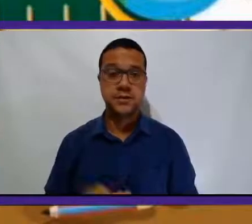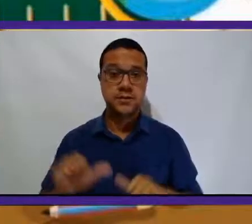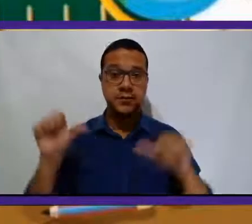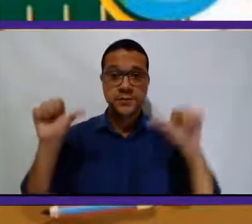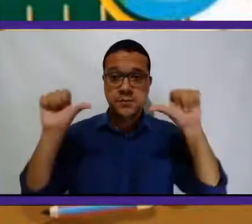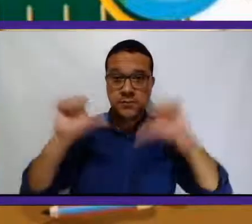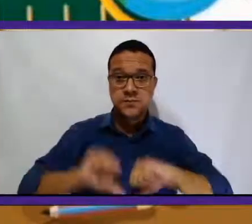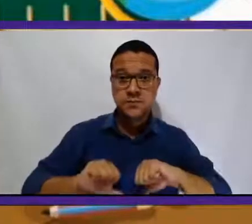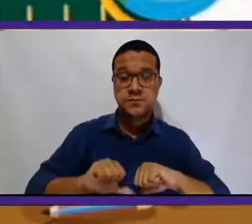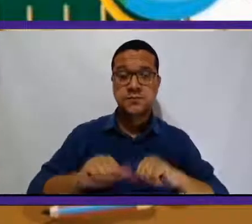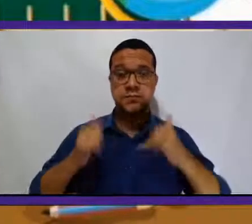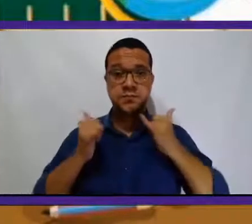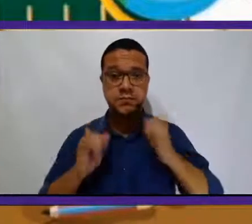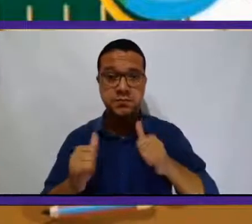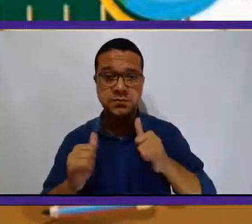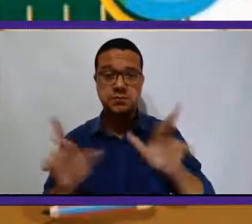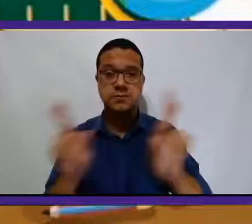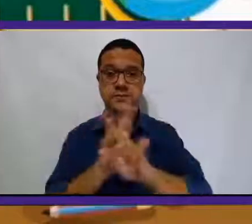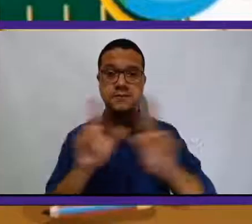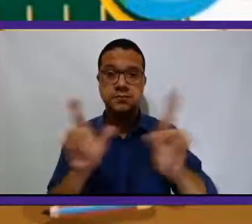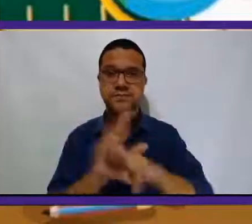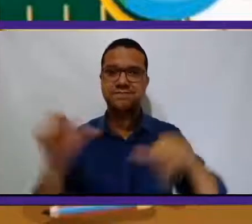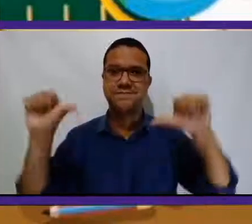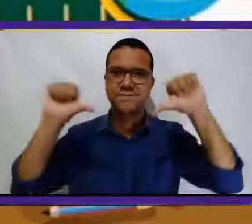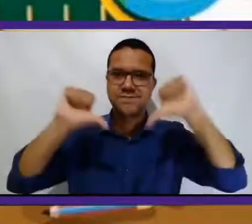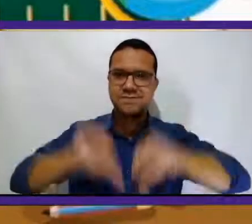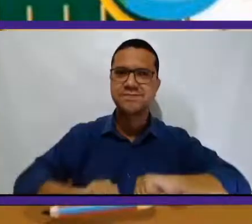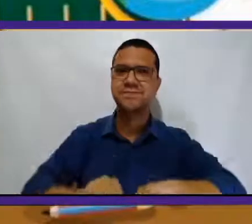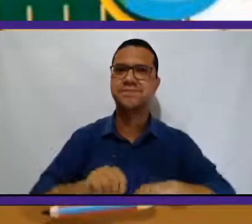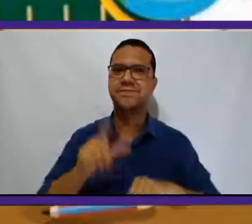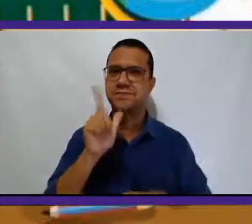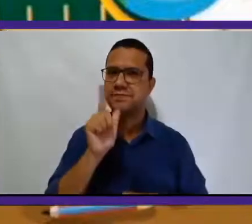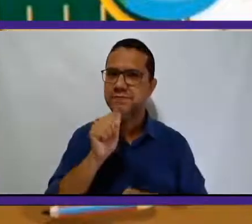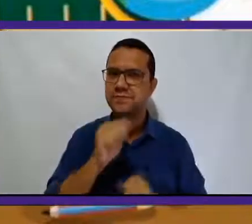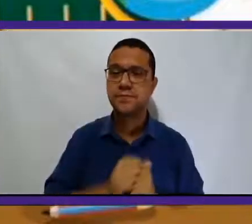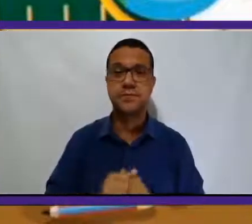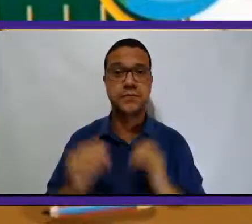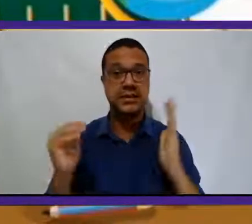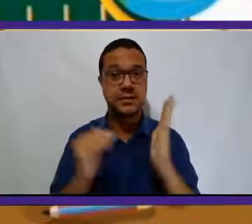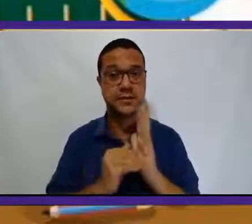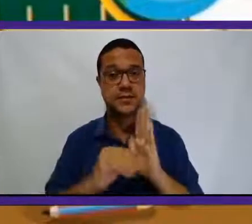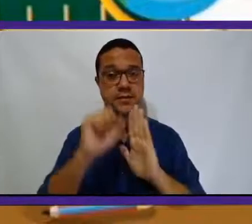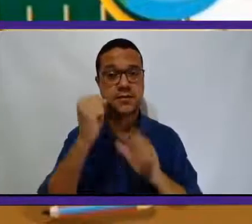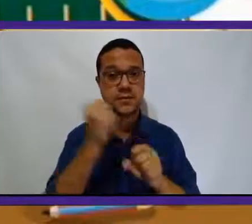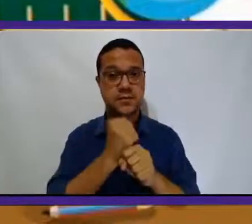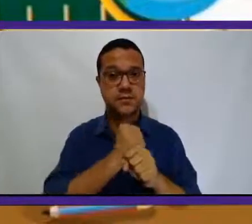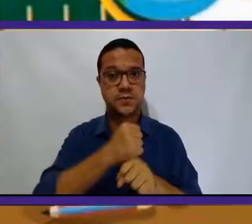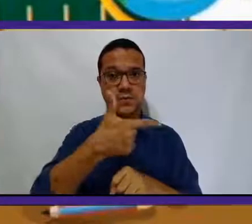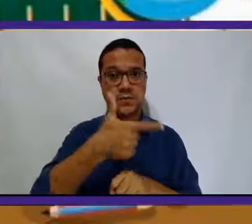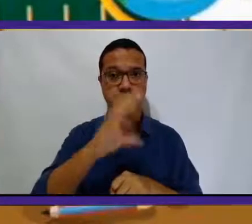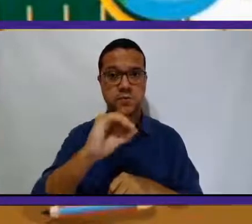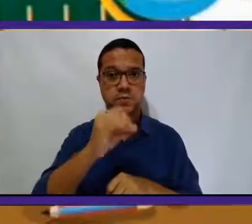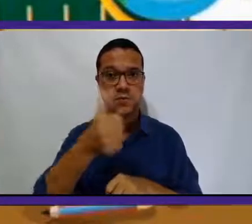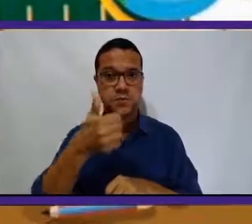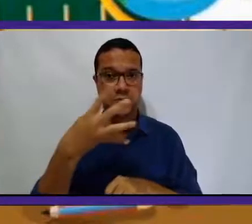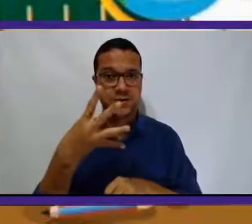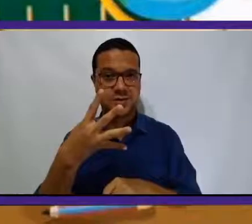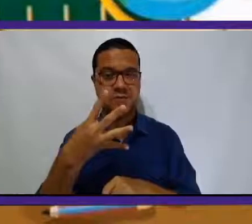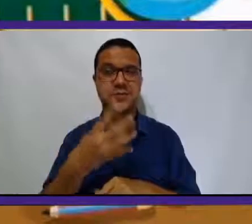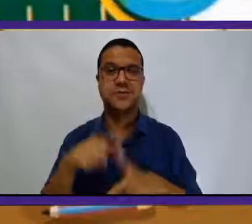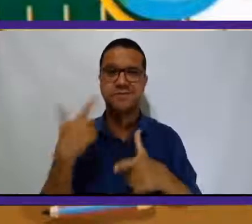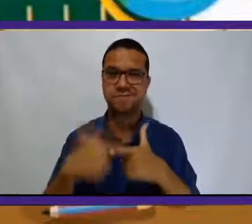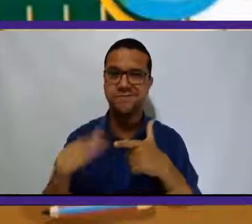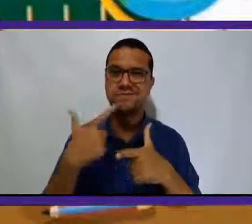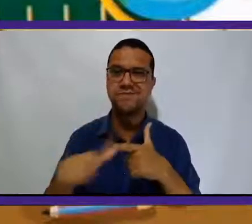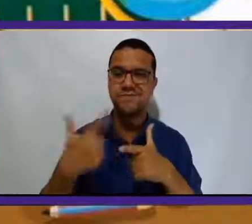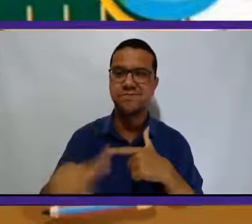E crise energética Está relacionada A crise hídrica Desde 2014 A gente está tendo Um grave problema Porque as chuvas Estão escassas